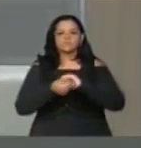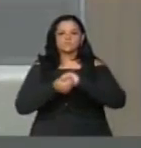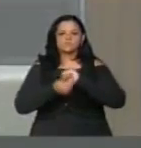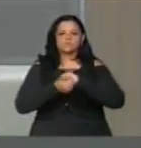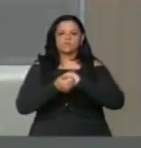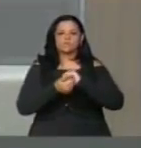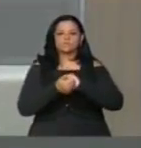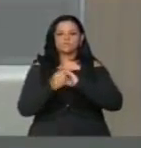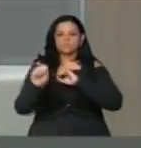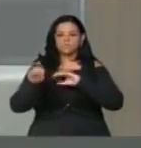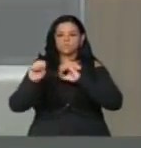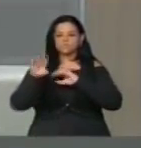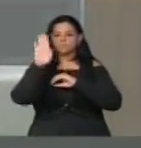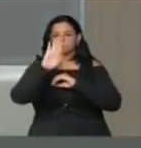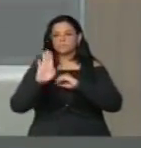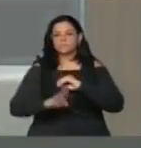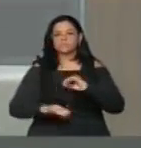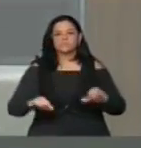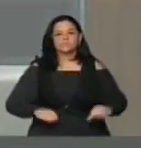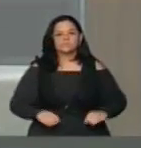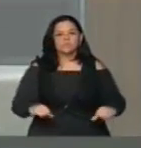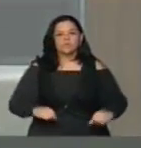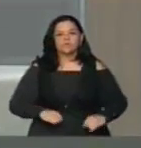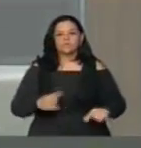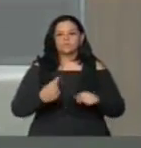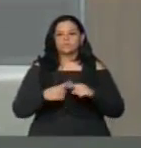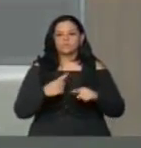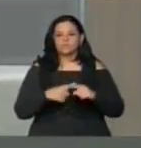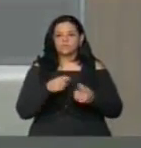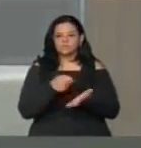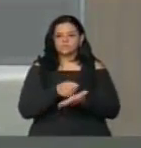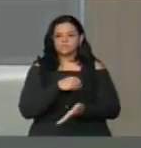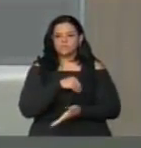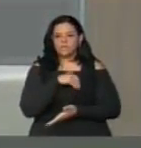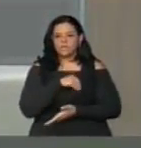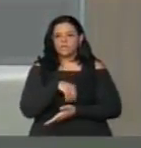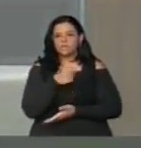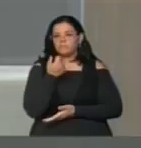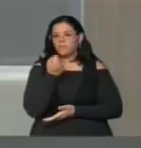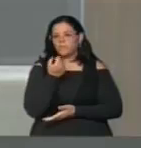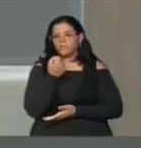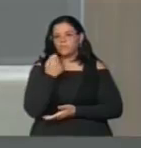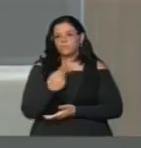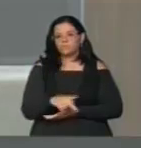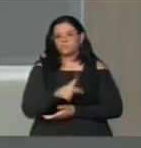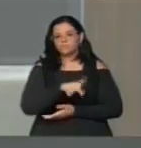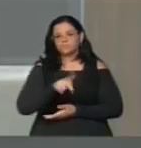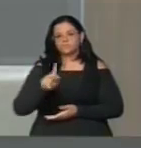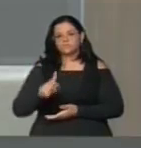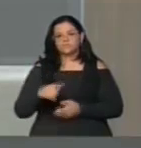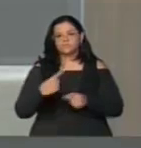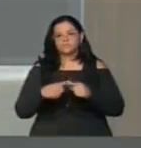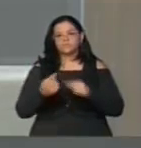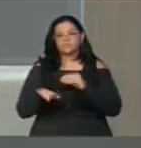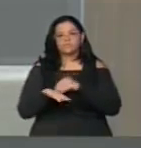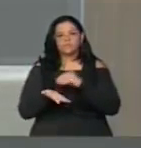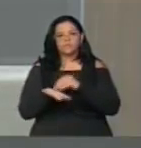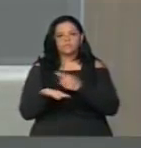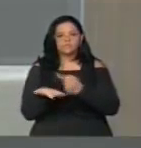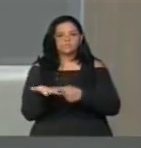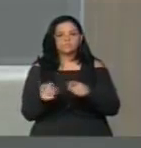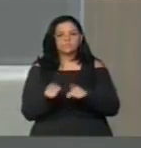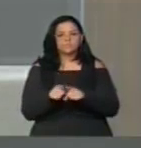pela falta de investimentos, pela má remuneração dos docentes e pela inexistência de comprometimento